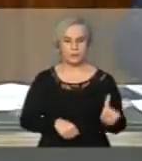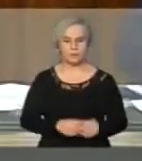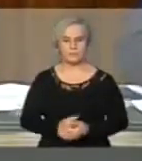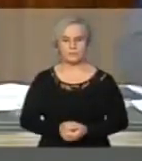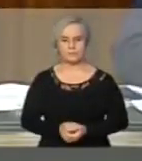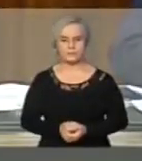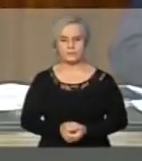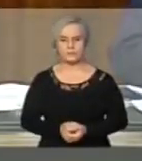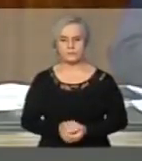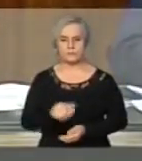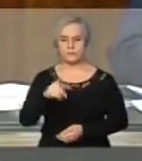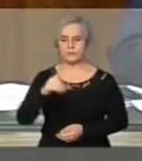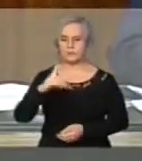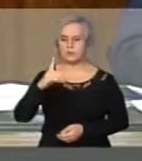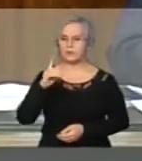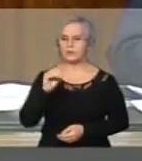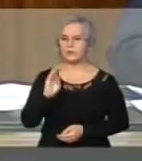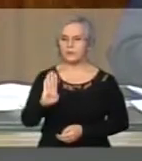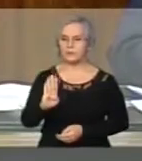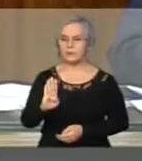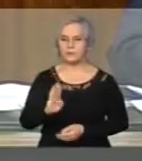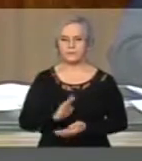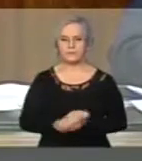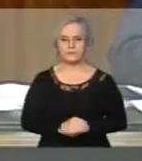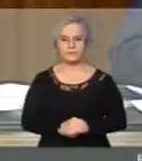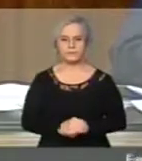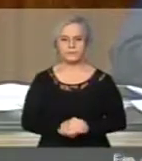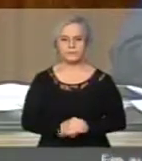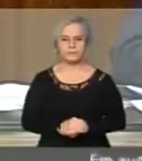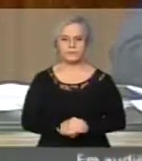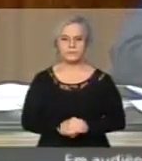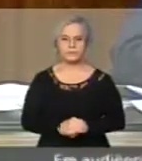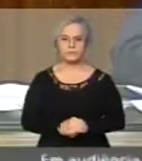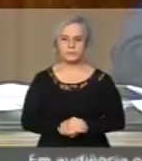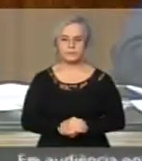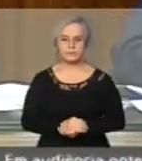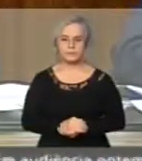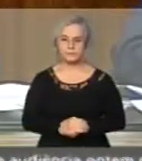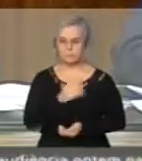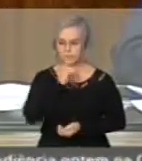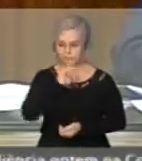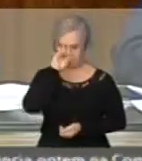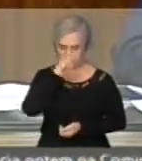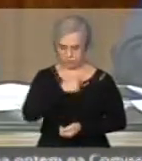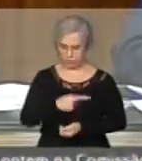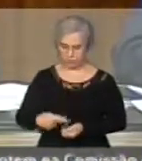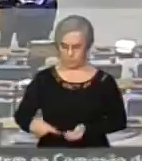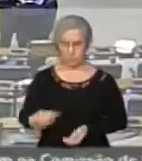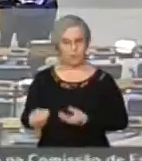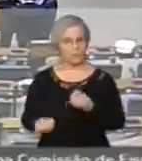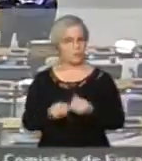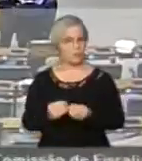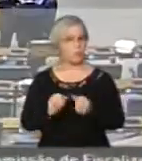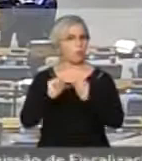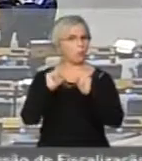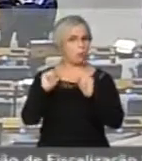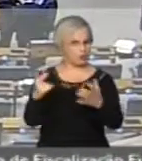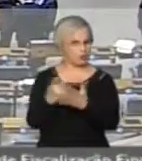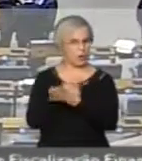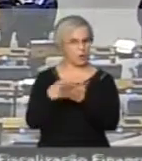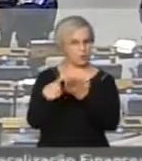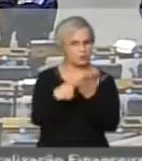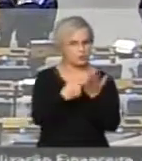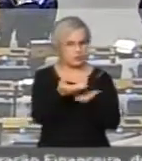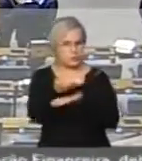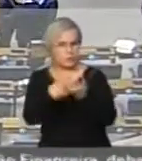né? PC do B. Senhor presidente, como há a possibilidade de um entendimento, e